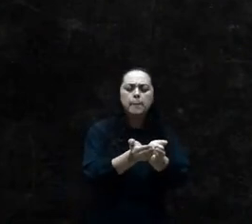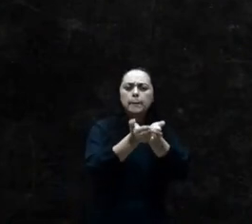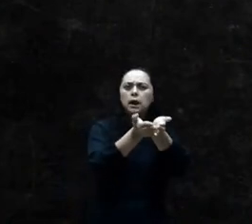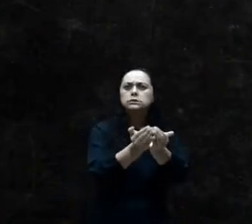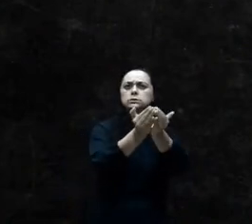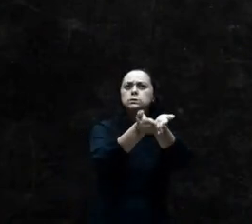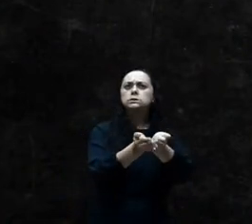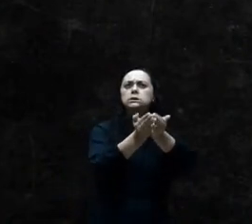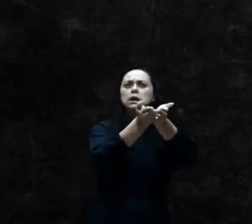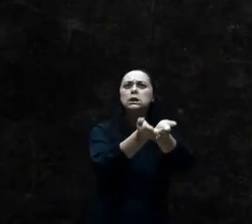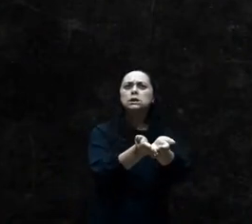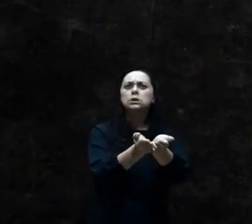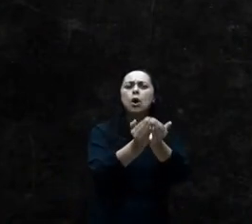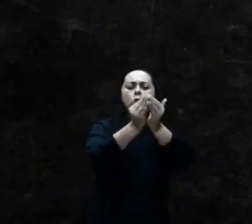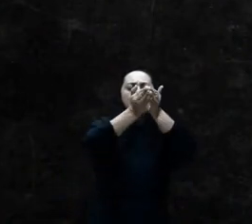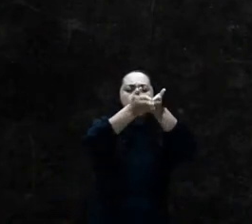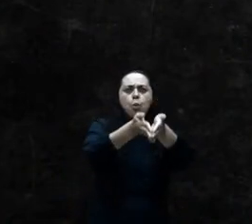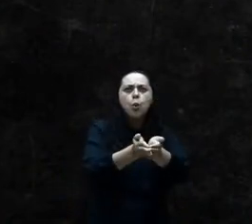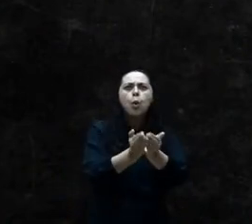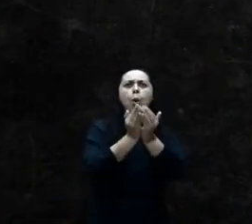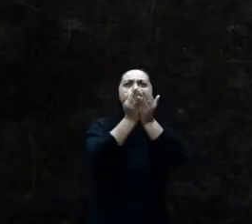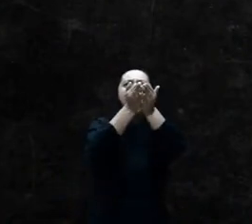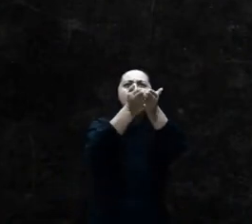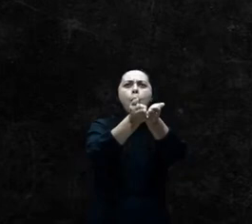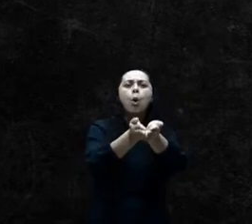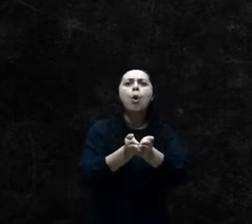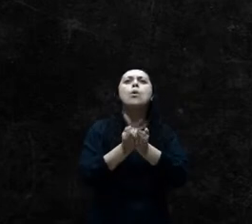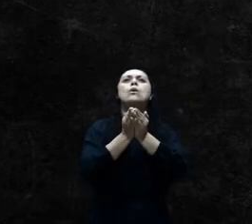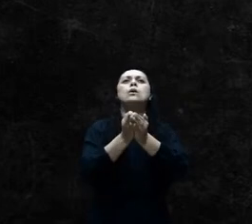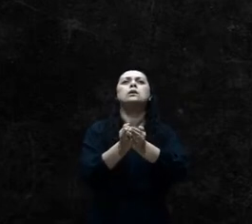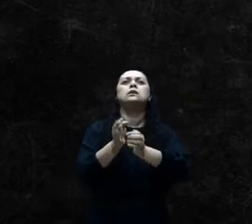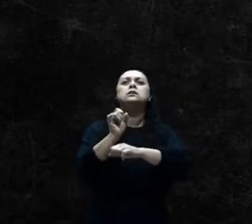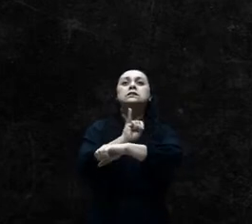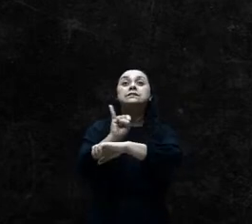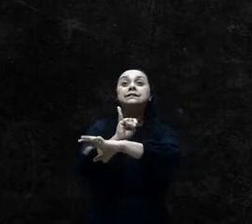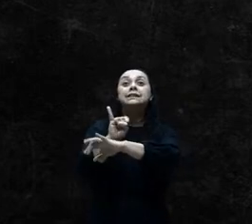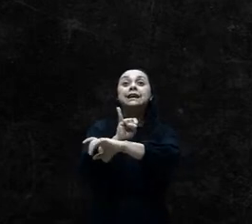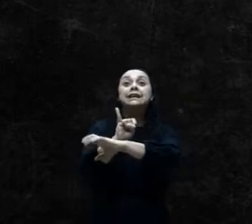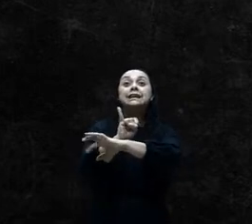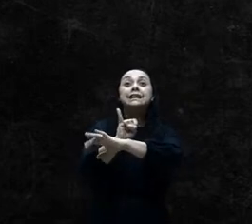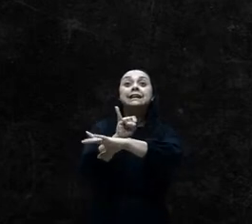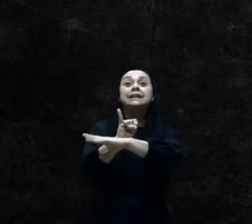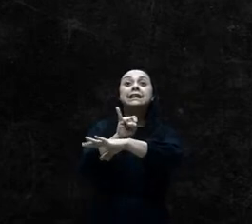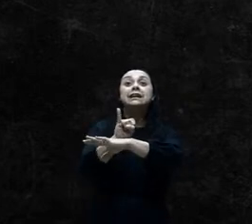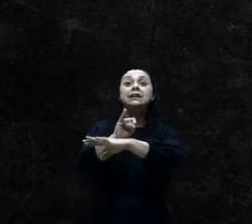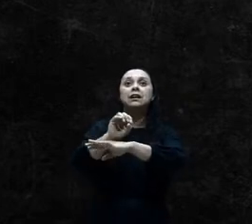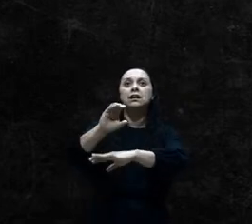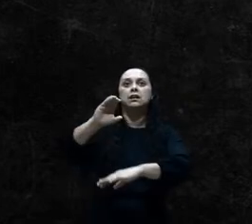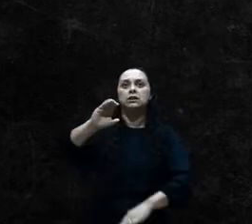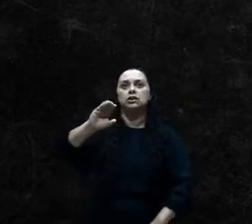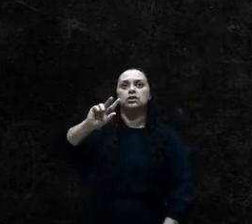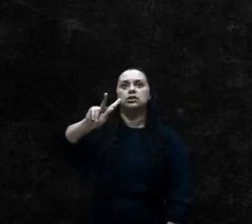dali navegaram ao abrigo da Ilha de Chipre porque os ventos eram